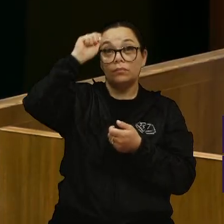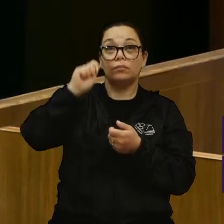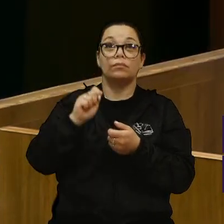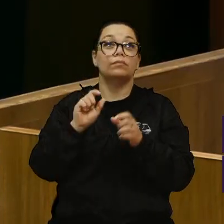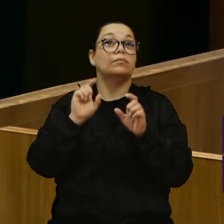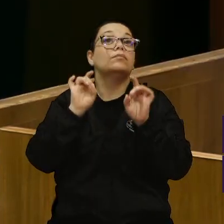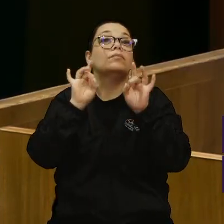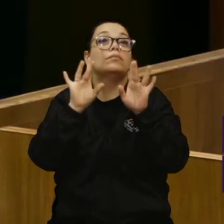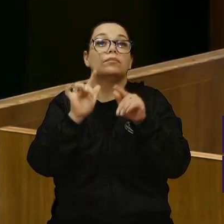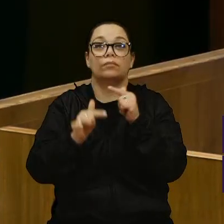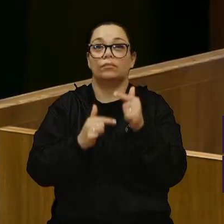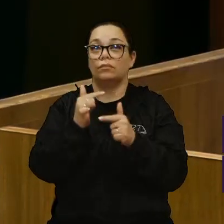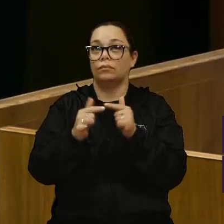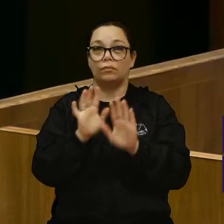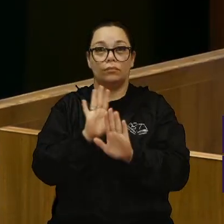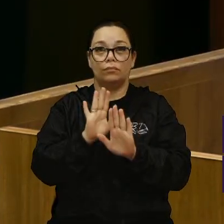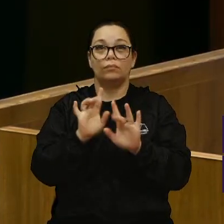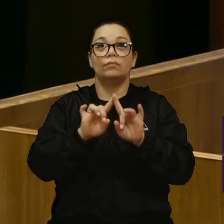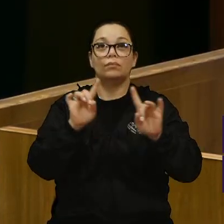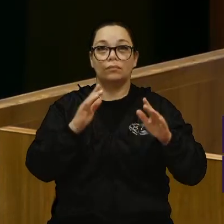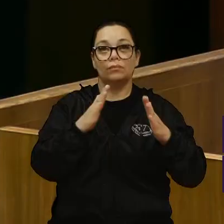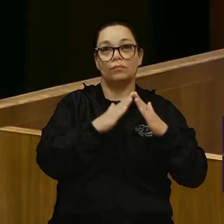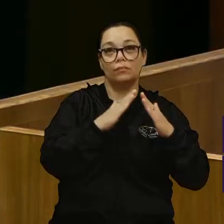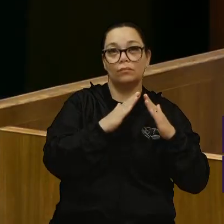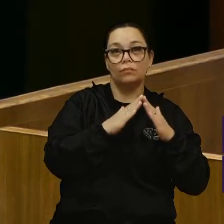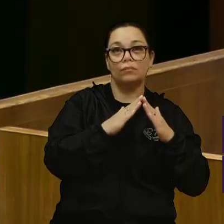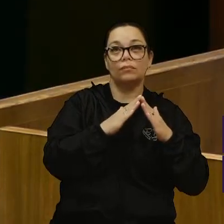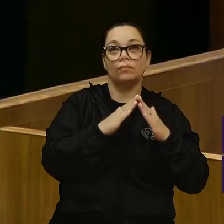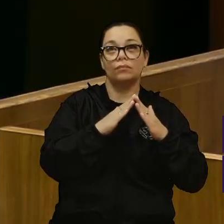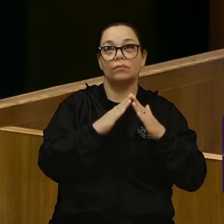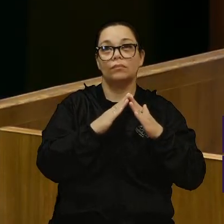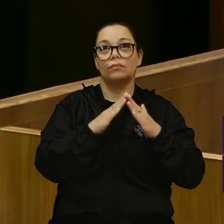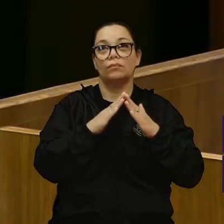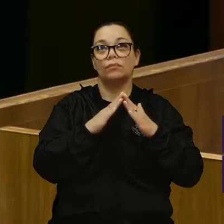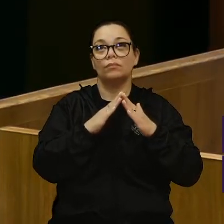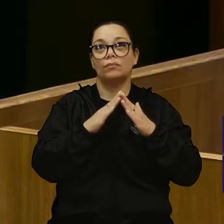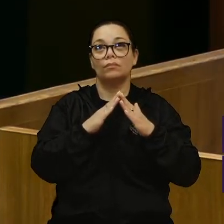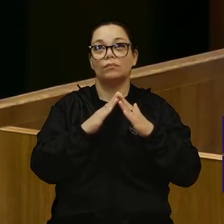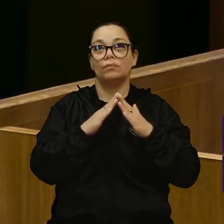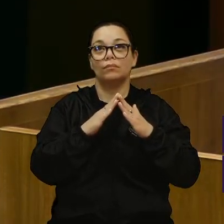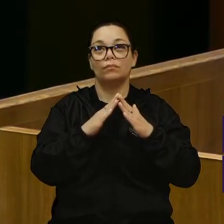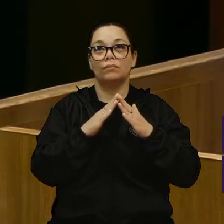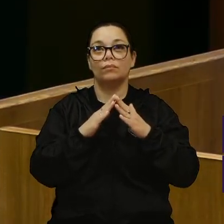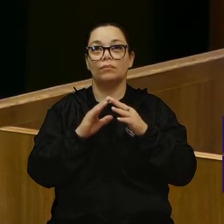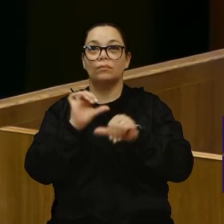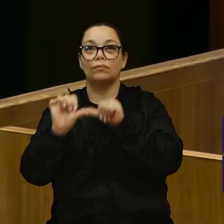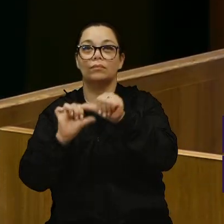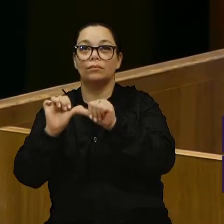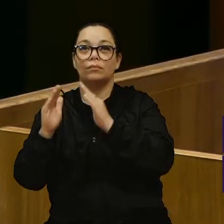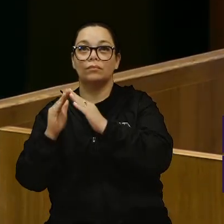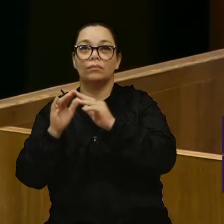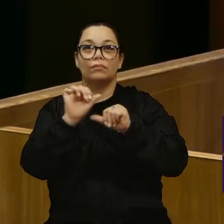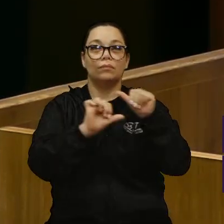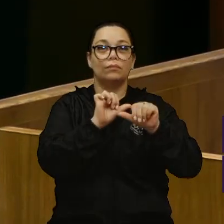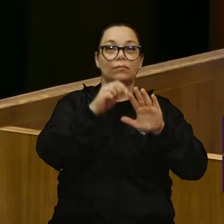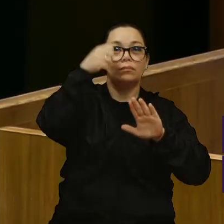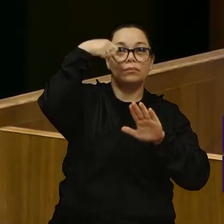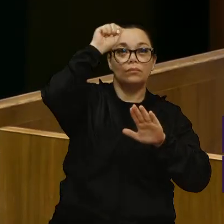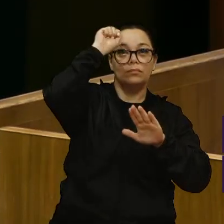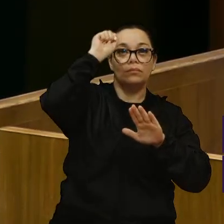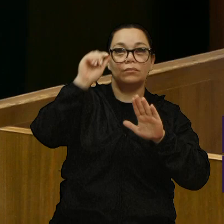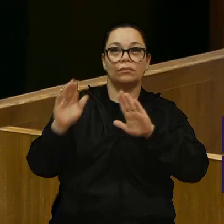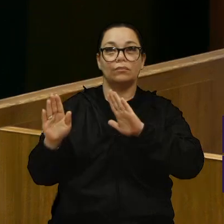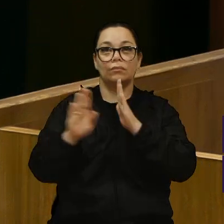um local de trabalho, é também a minha casa. Às vezes até me confundo. Quando estou indo para a UX, eu digo que eu estou indo